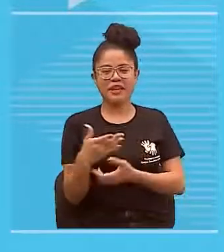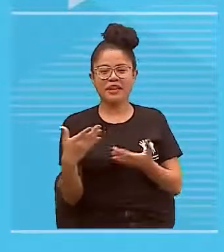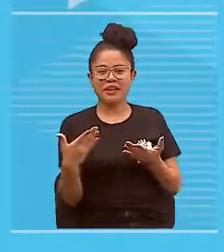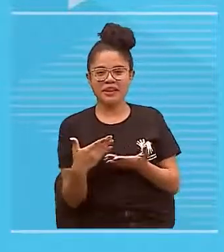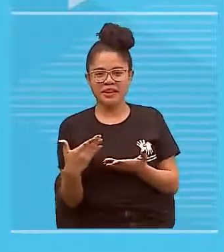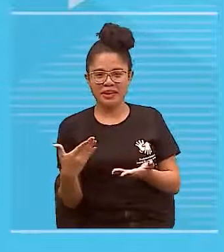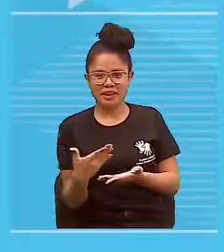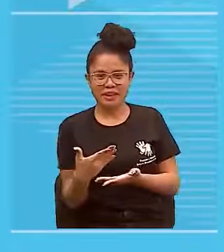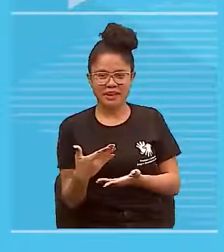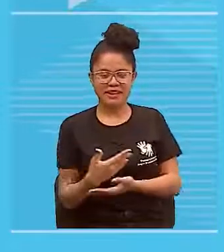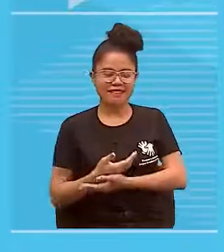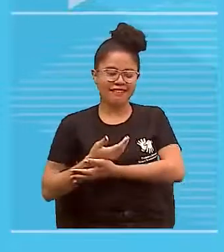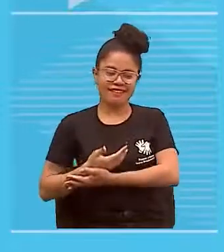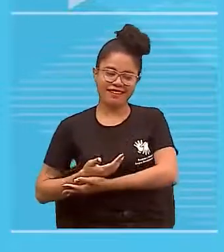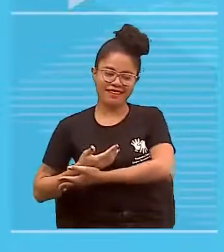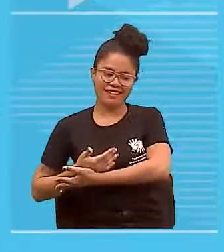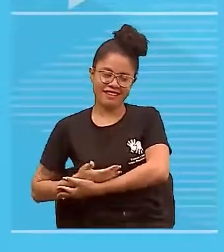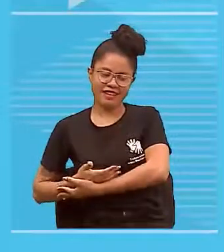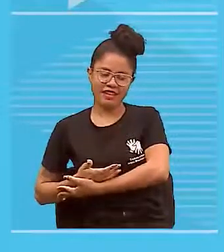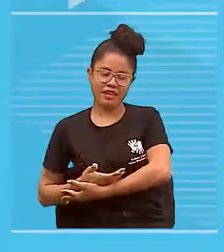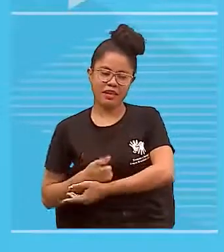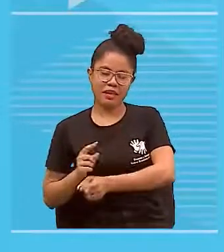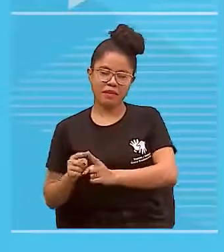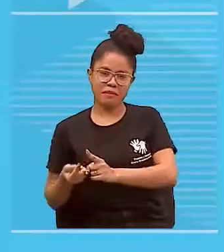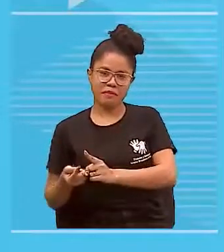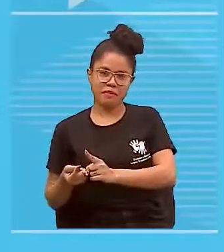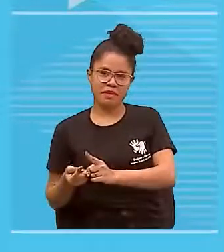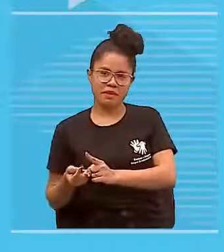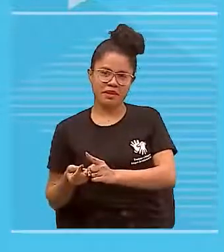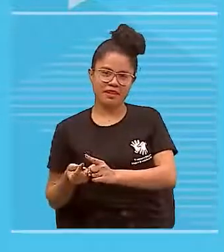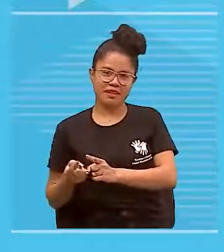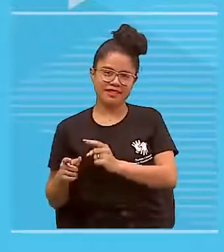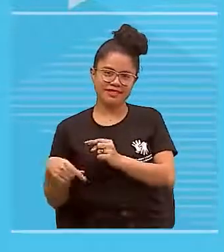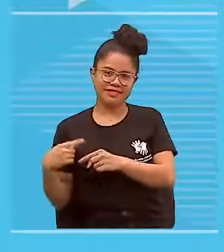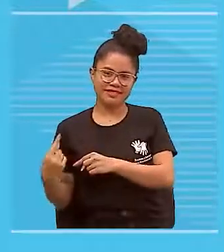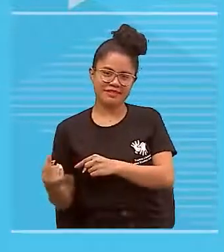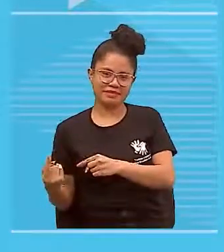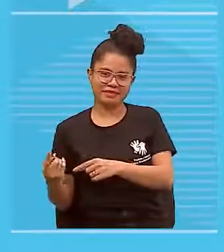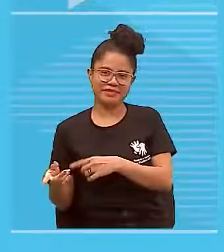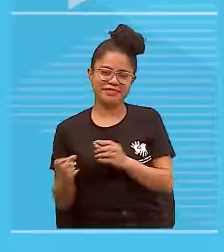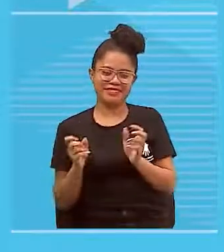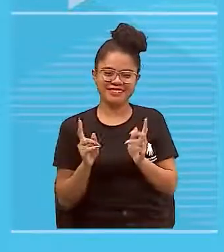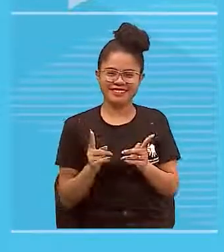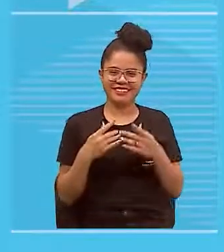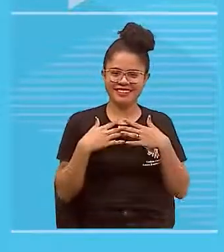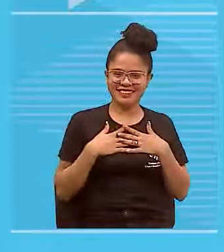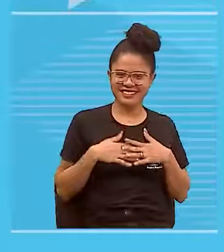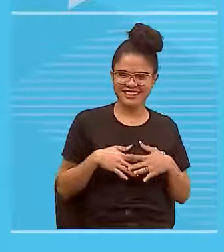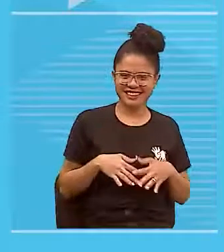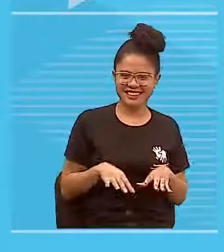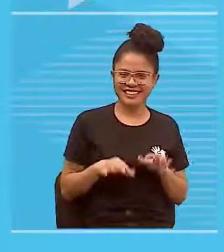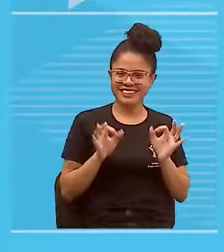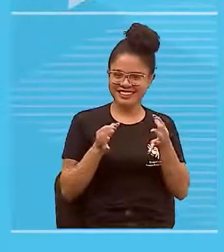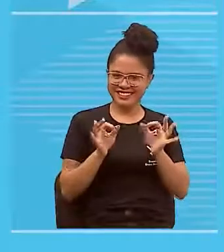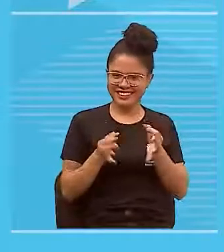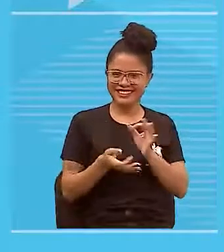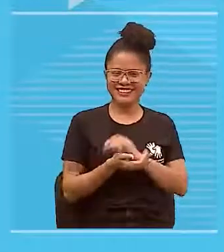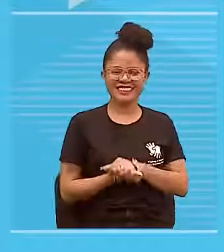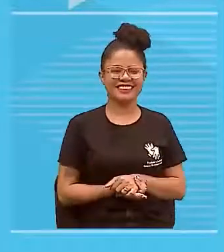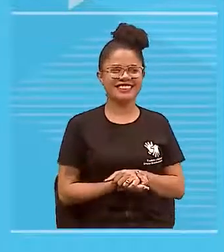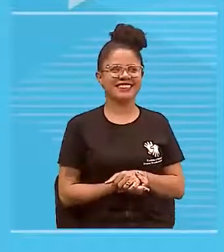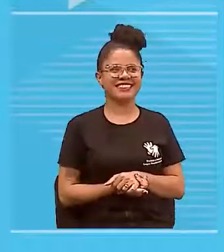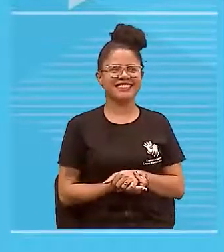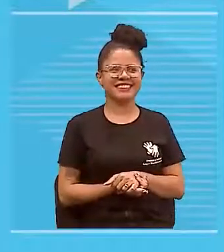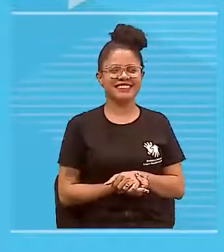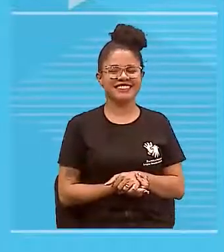as tuas coisas mas deixa dar Encruzilhada tá desse jeito né não